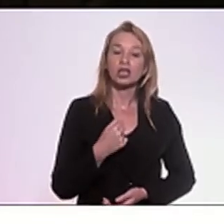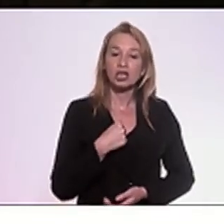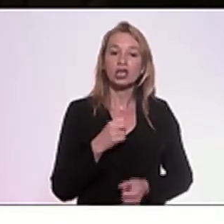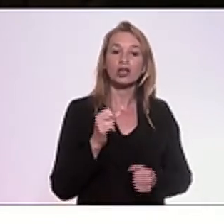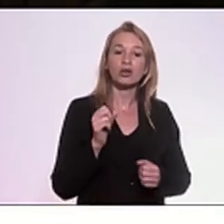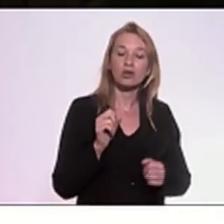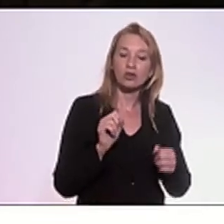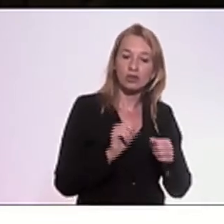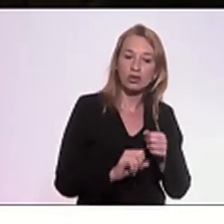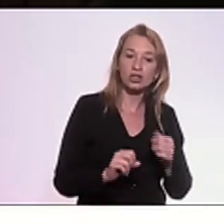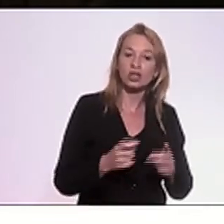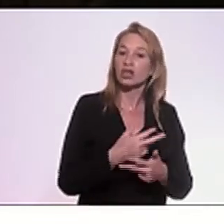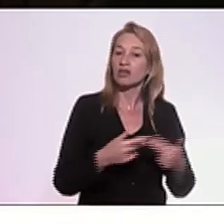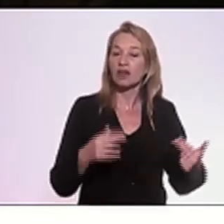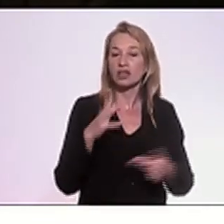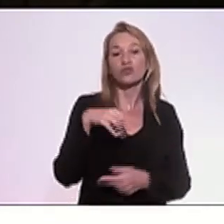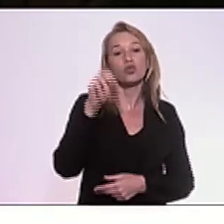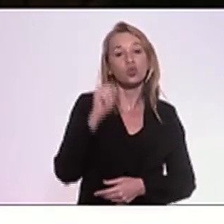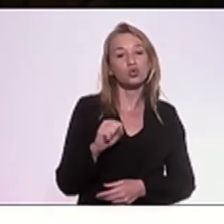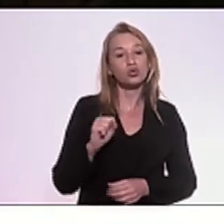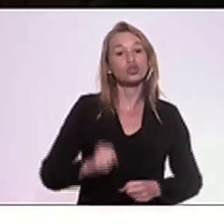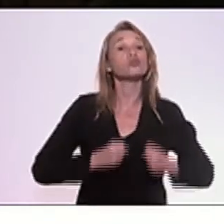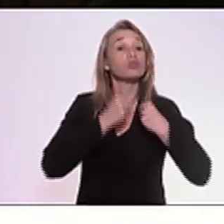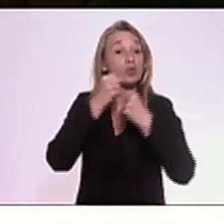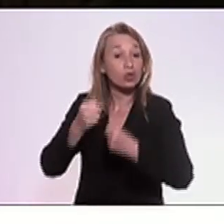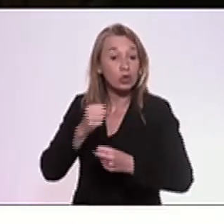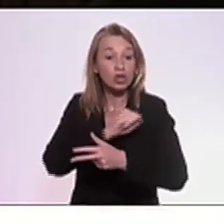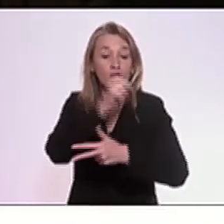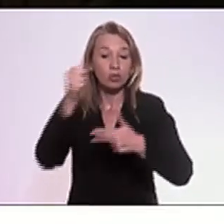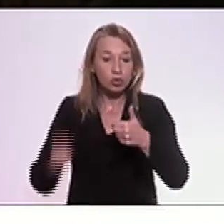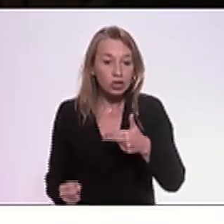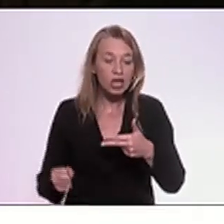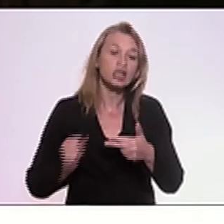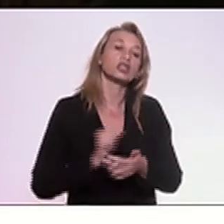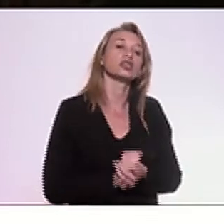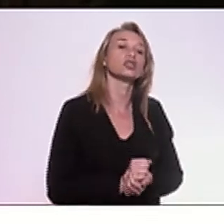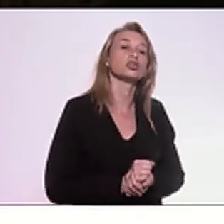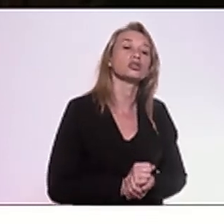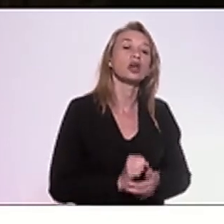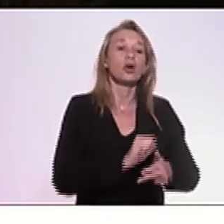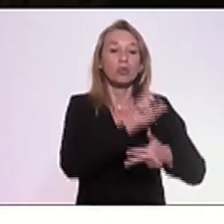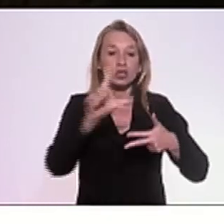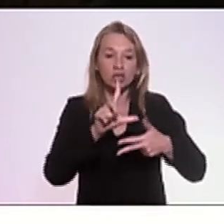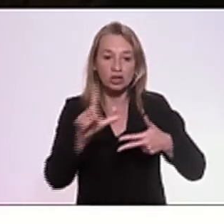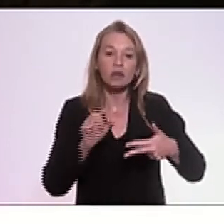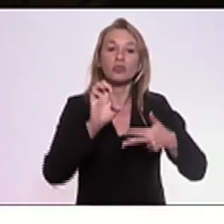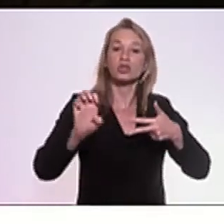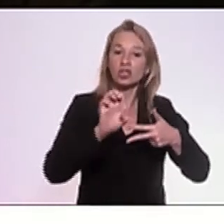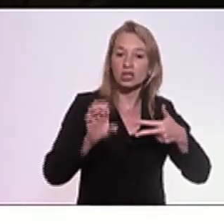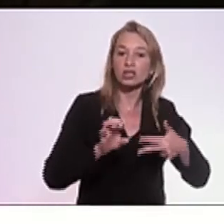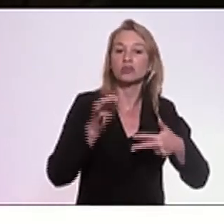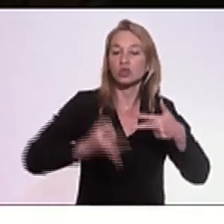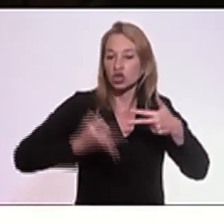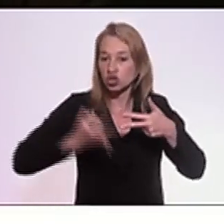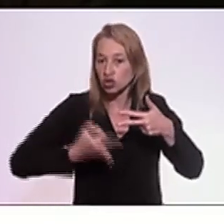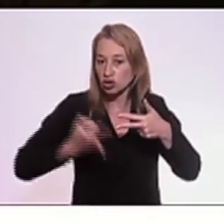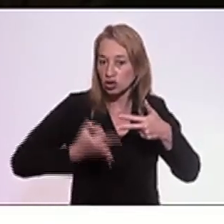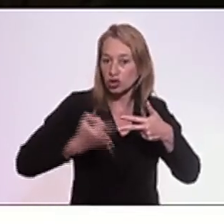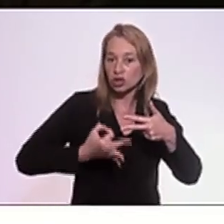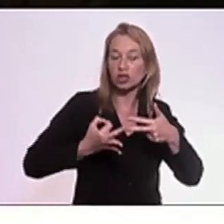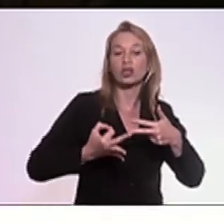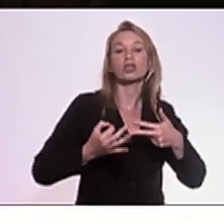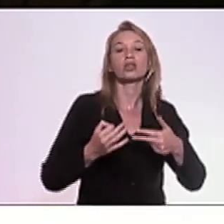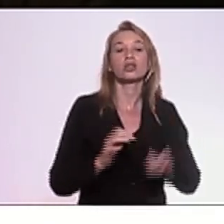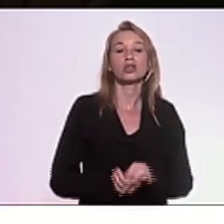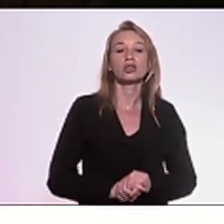os excedentes de fundos de poderes e de entes como o Ministério Público, Poder Legislativo, Poder Judiciário, eventualmente a